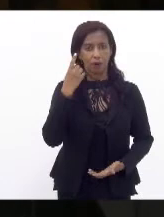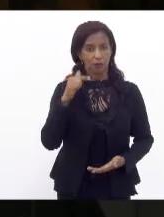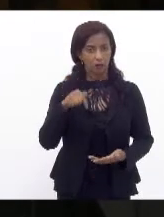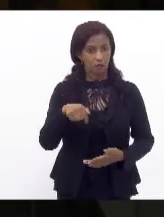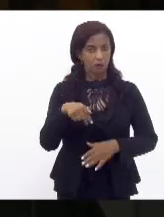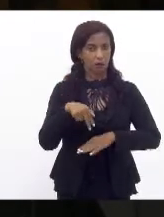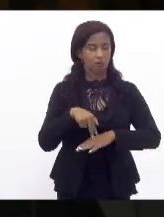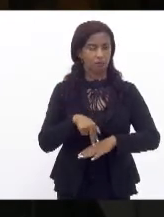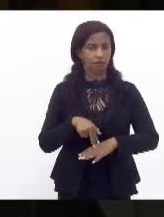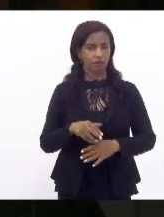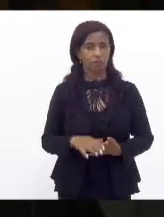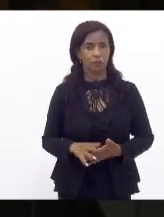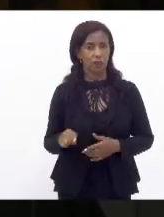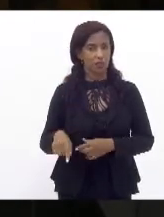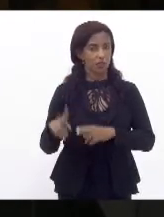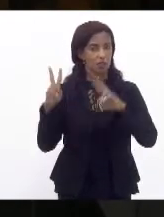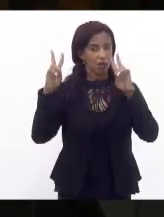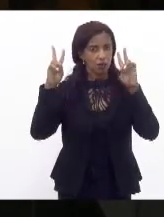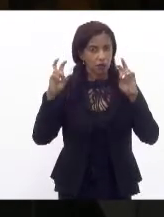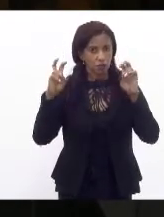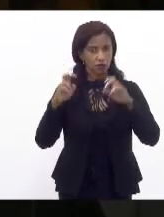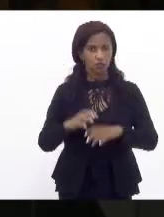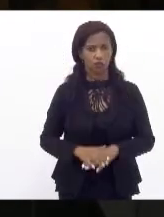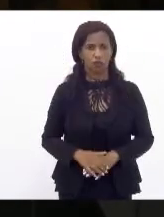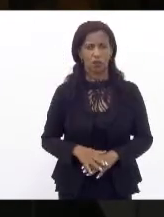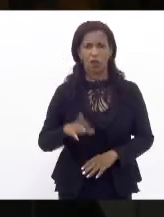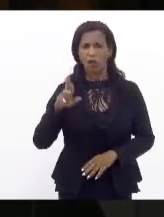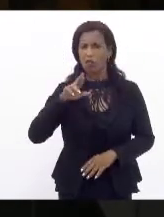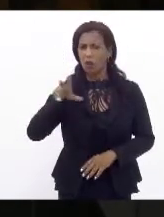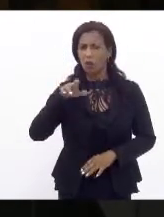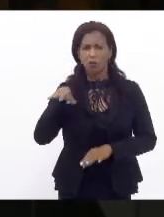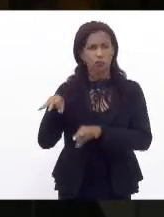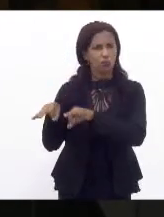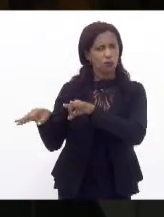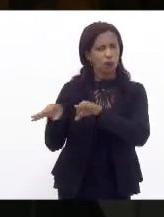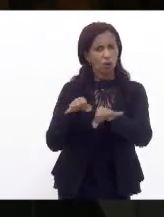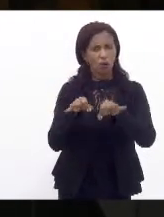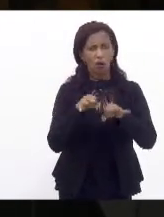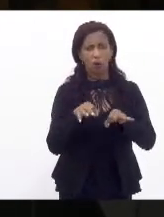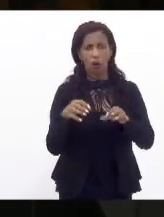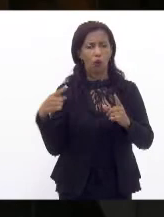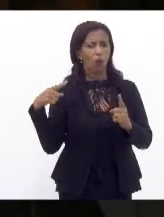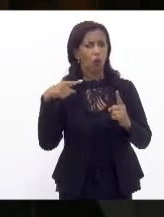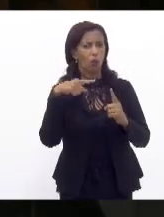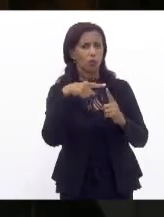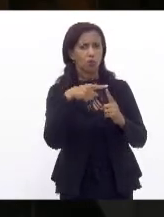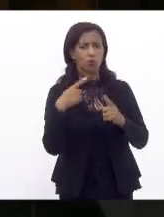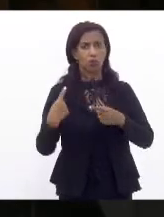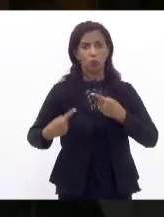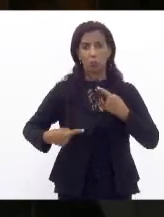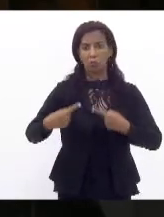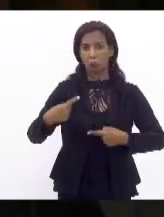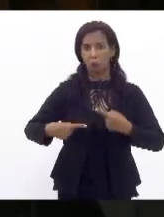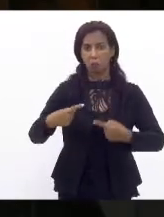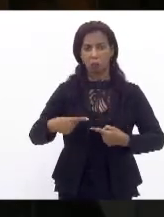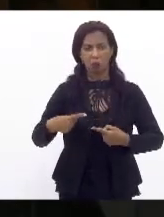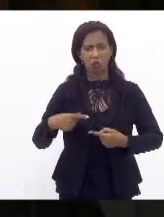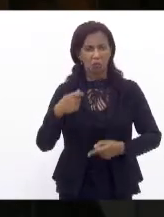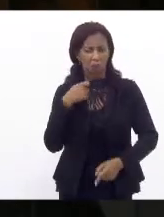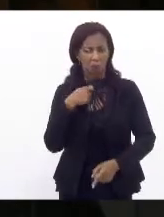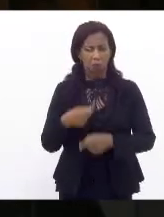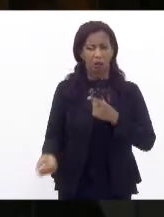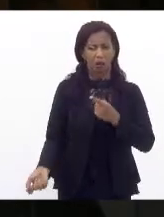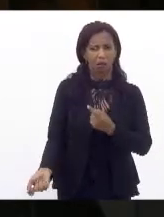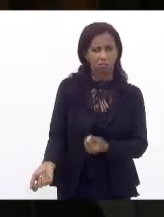tribuna, este assunto não é de forma nenhuma com o objetivo político de colocar mais lenha na